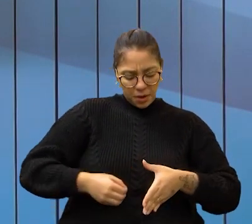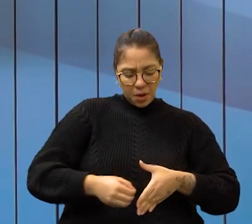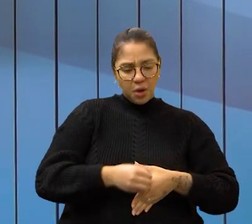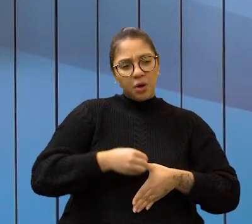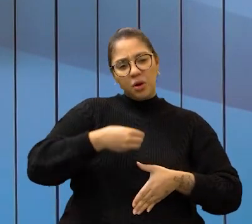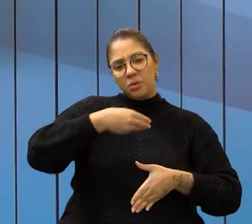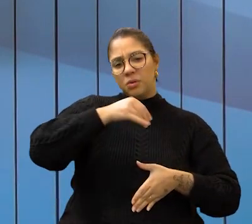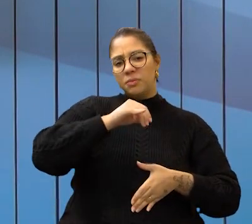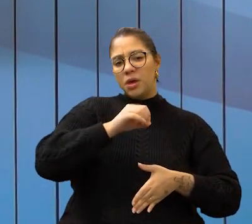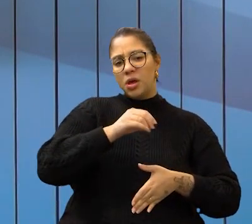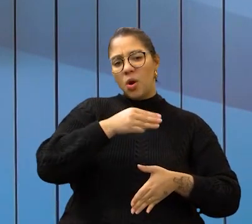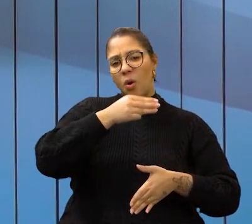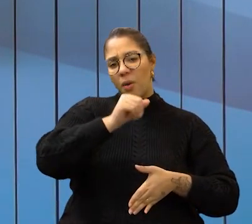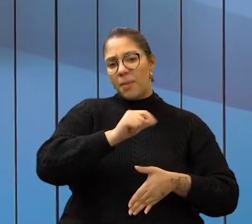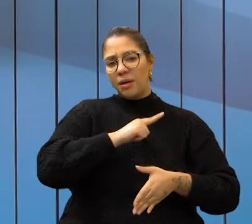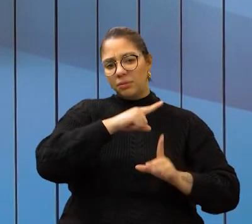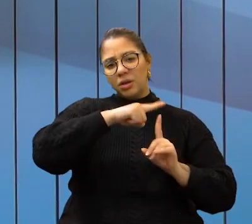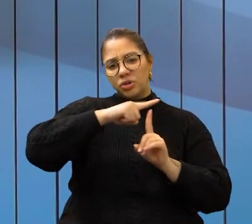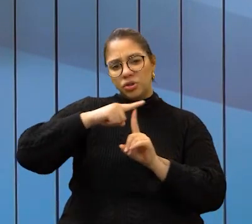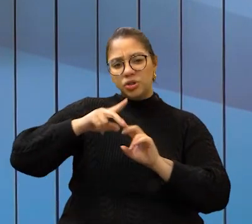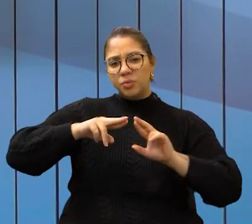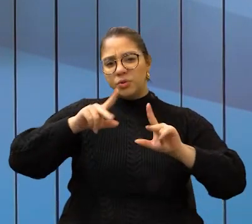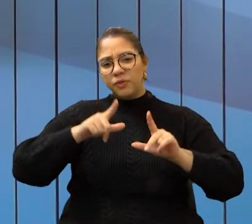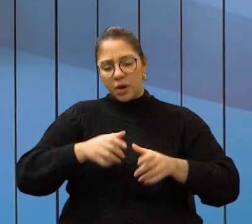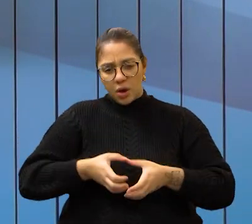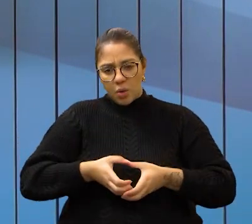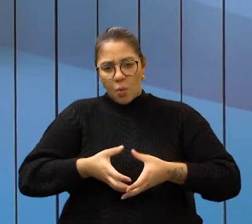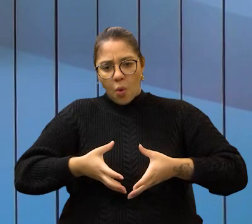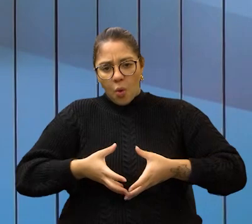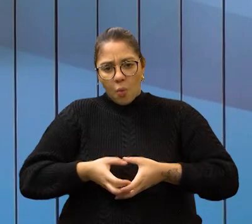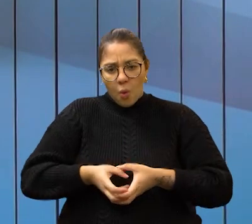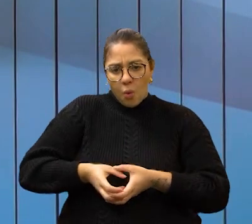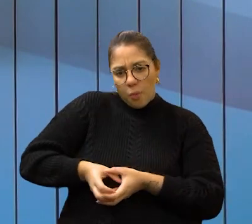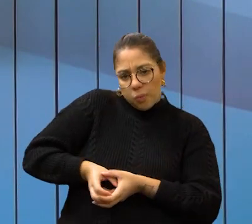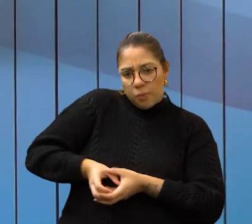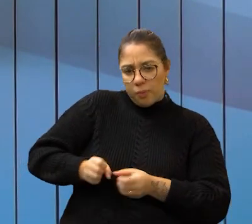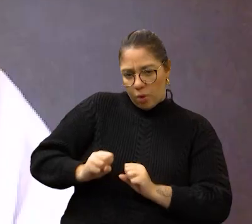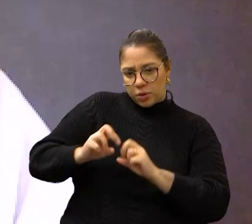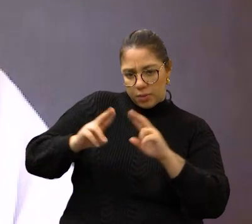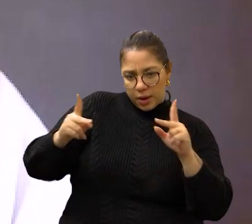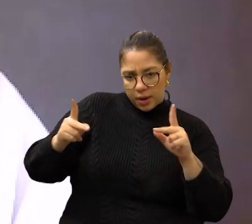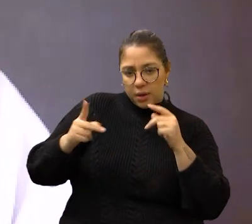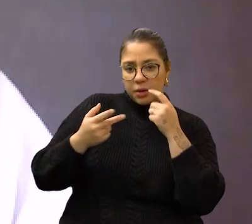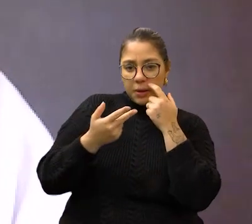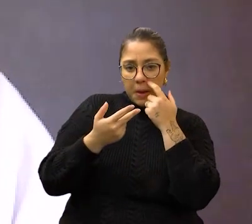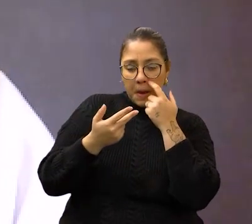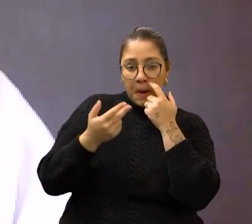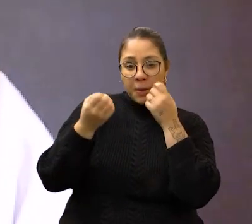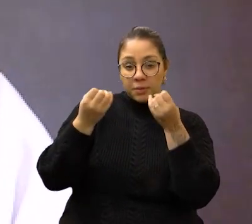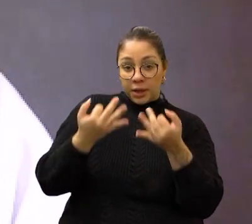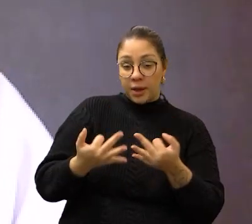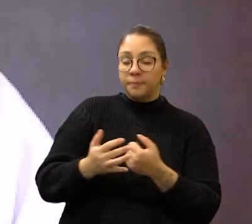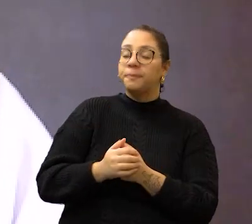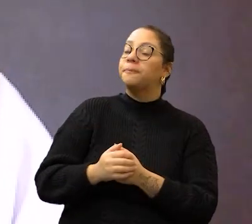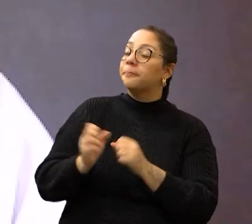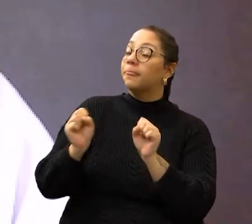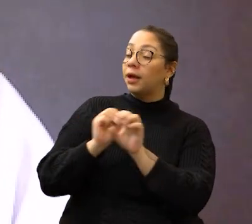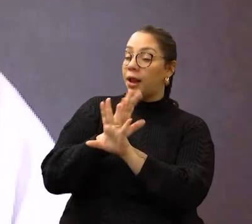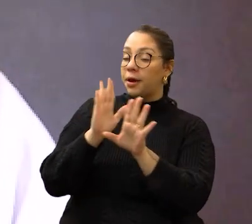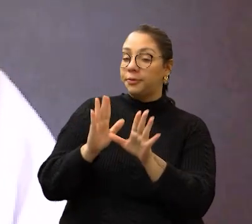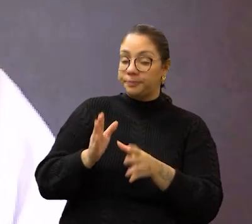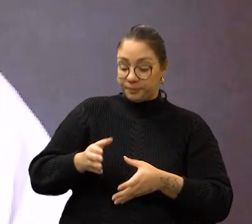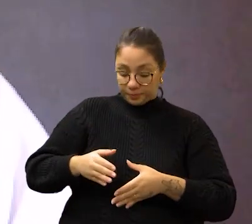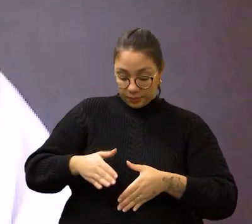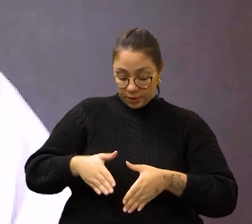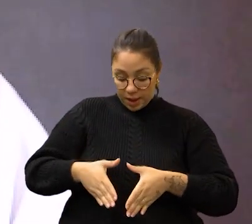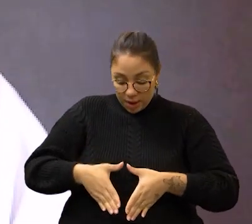tipos diferentes? Como são? Tamanhos? Você pode explicar para a gente? Claro, os miomas eles começam a crescer na